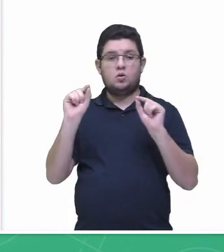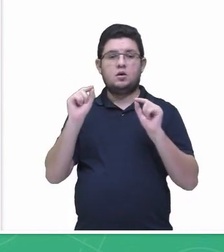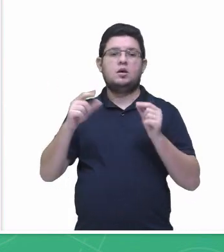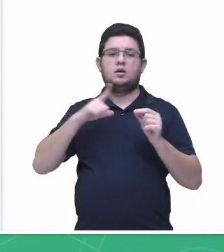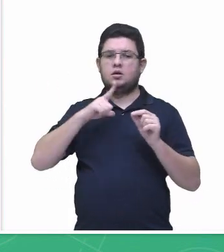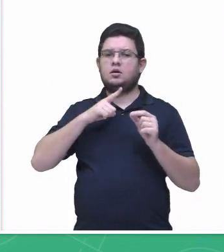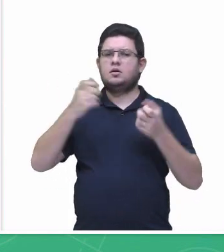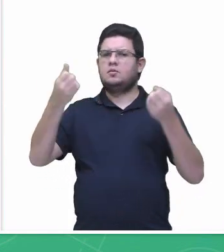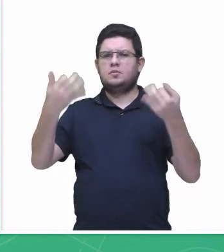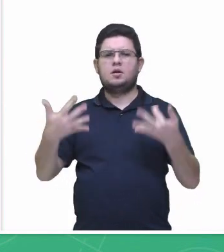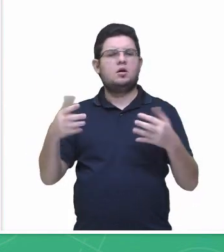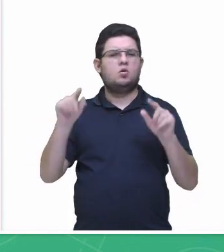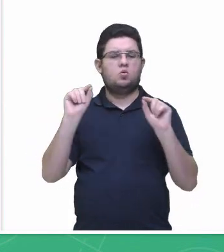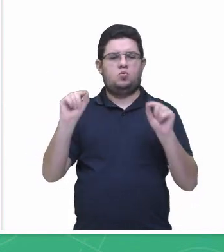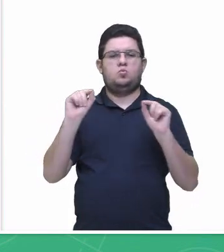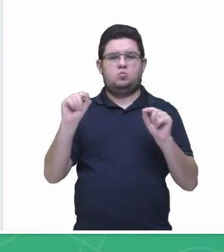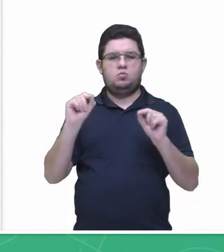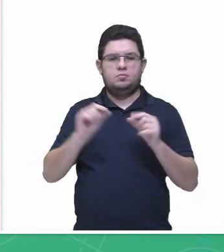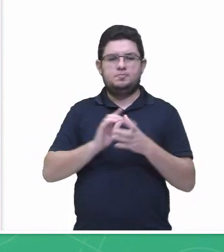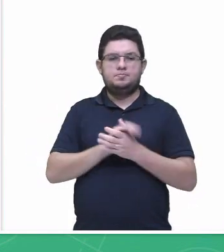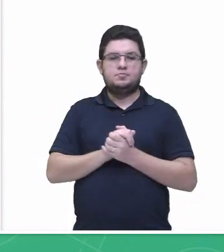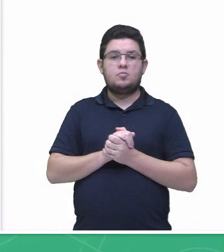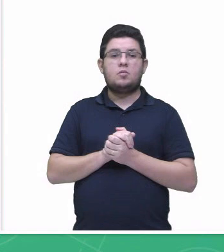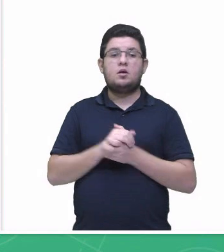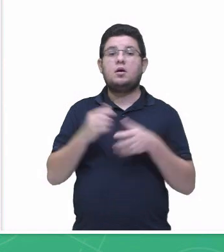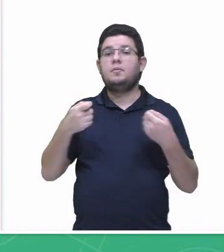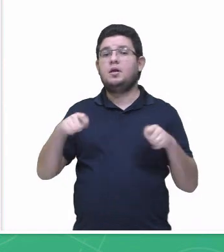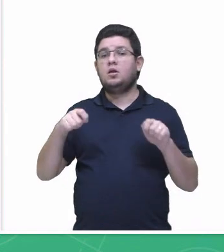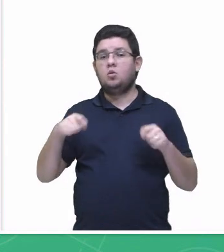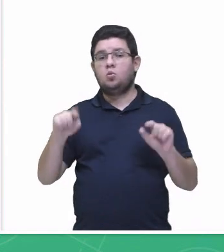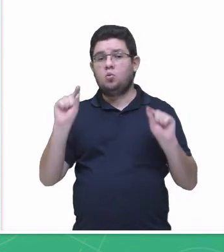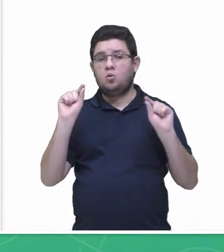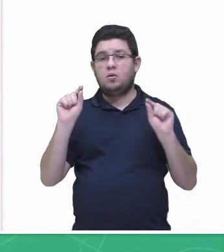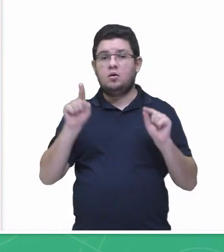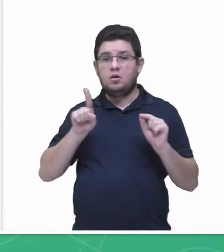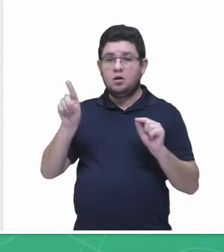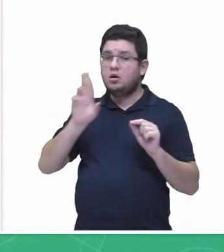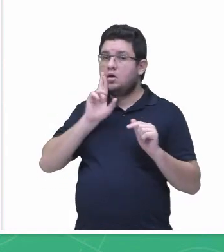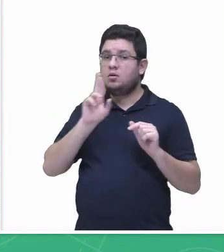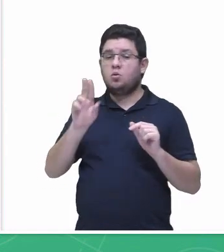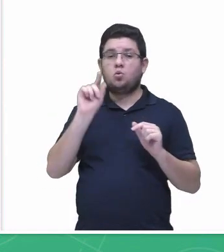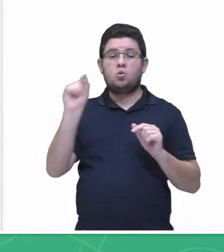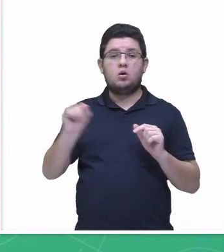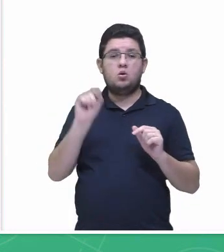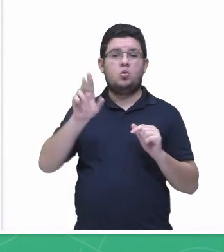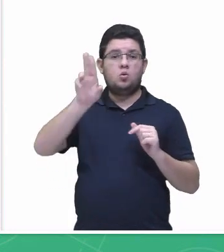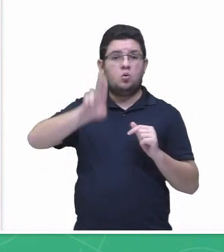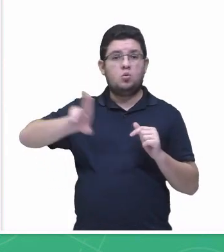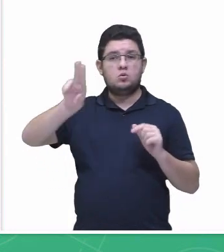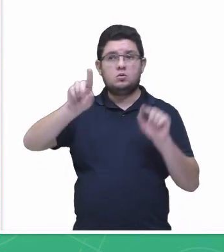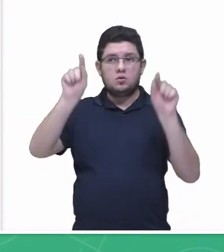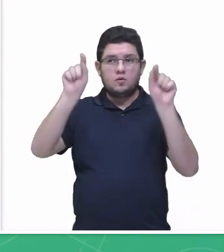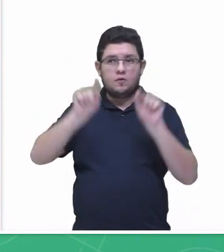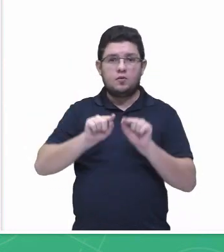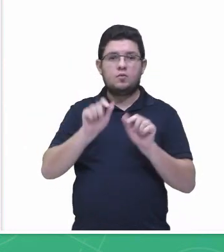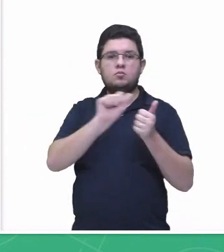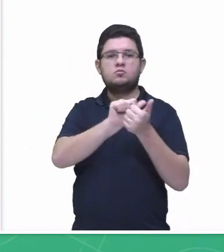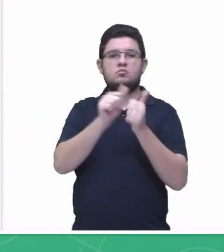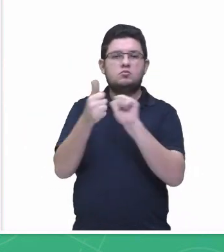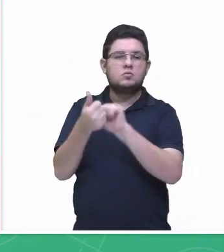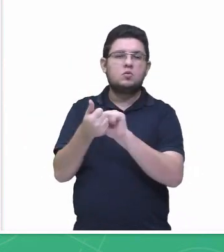seguinte: para fazer essa questão, é necessário que a gente utilize a equação de conversão entre Celsius e